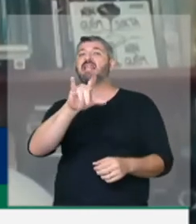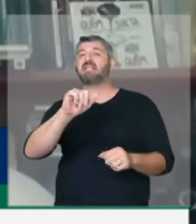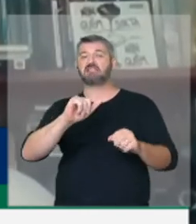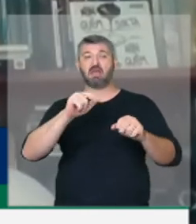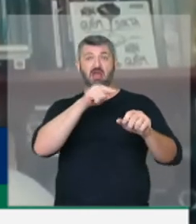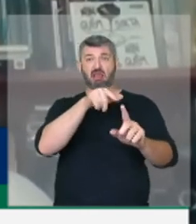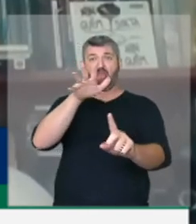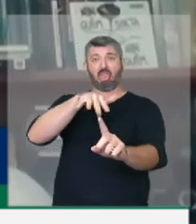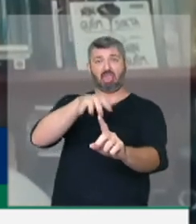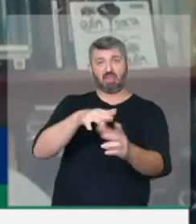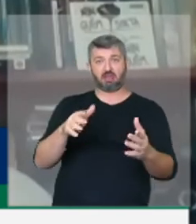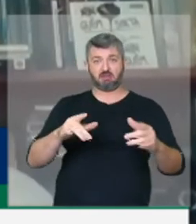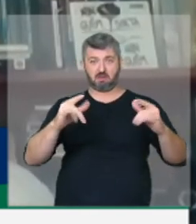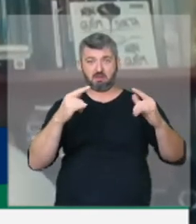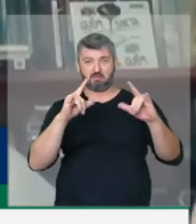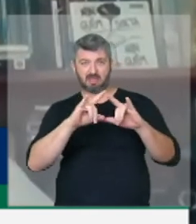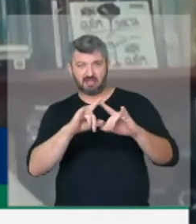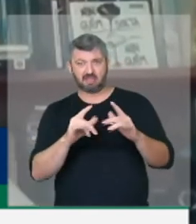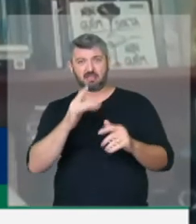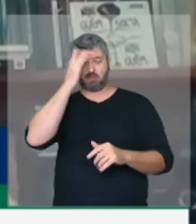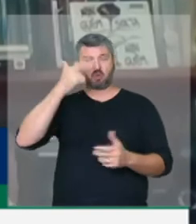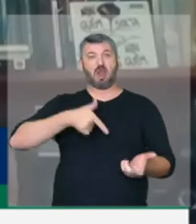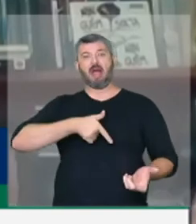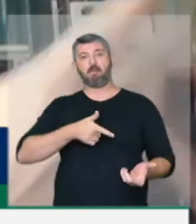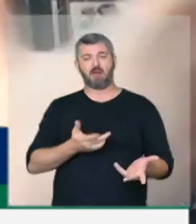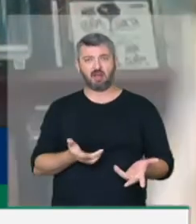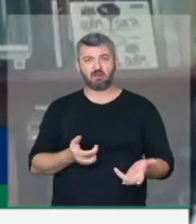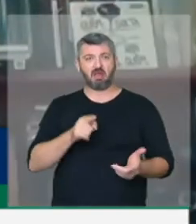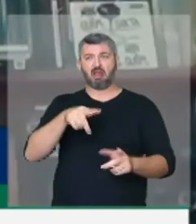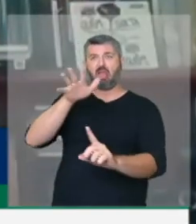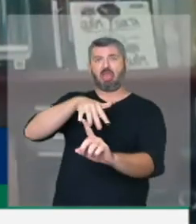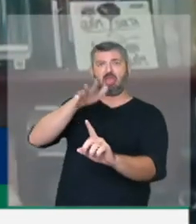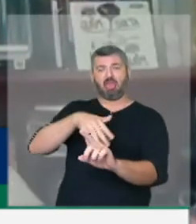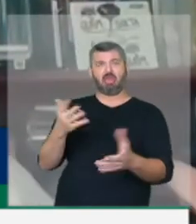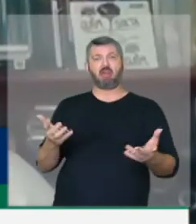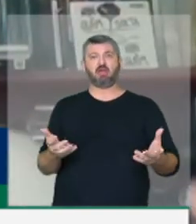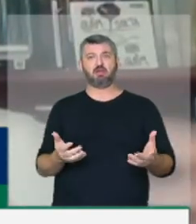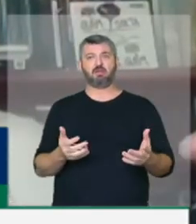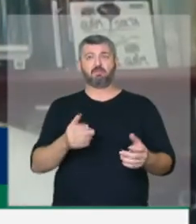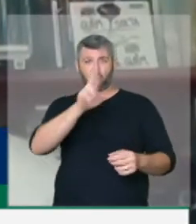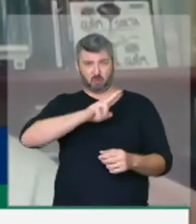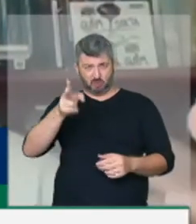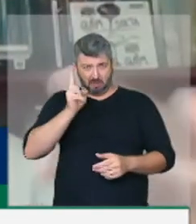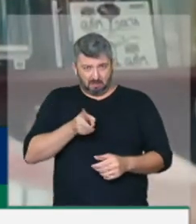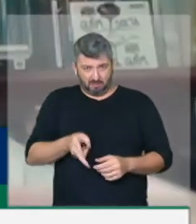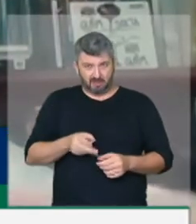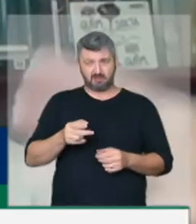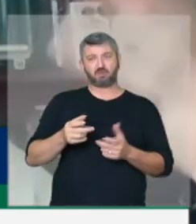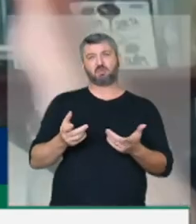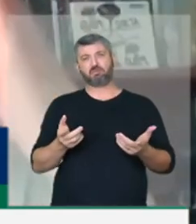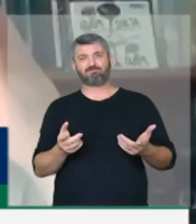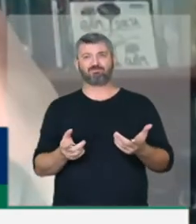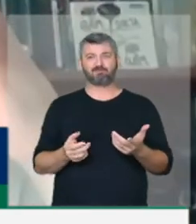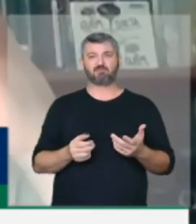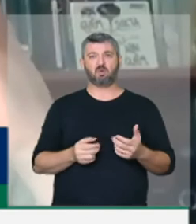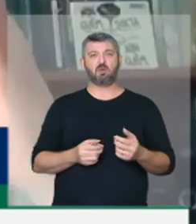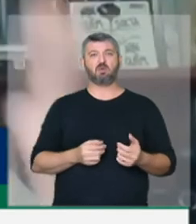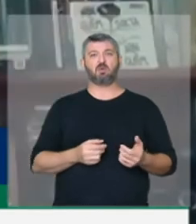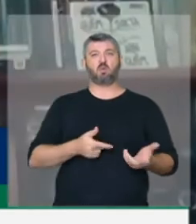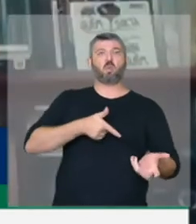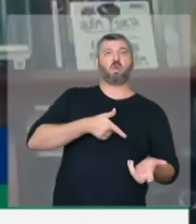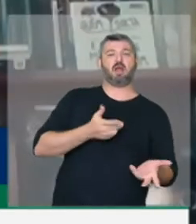homenageia, pelos armados que ele tanto homenageia, utilizando sempre dessas figuras com armas.